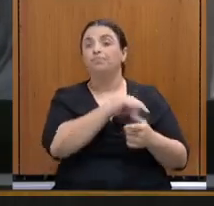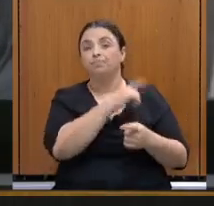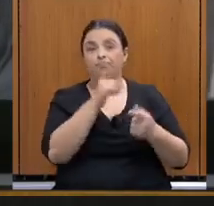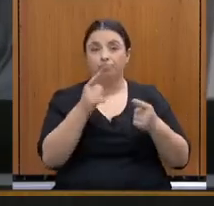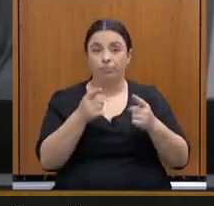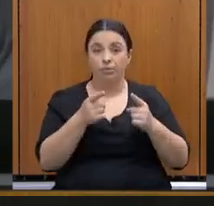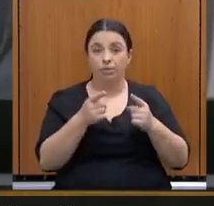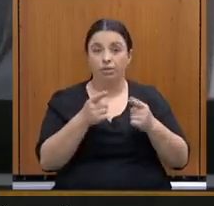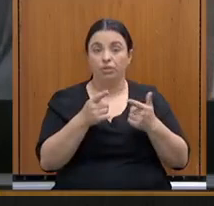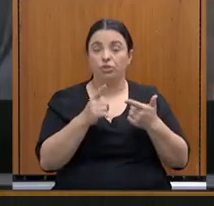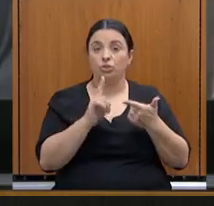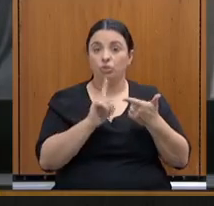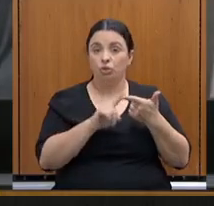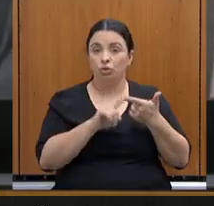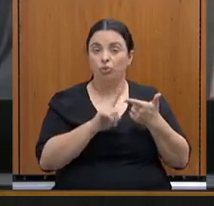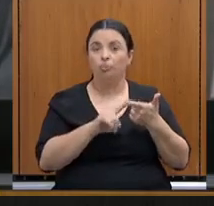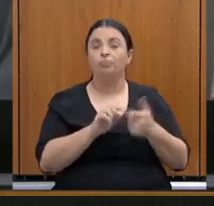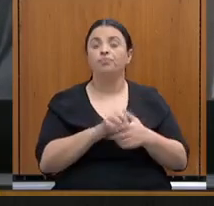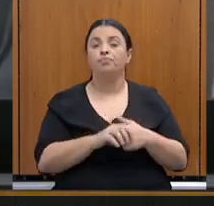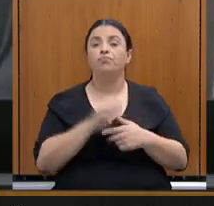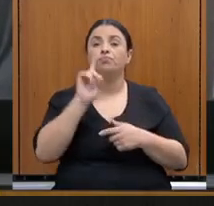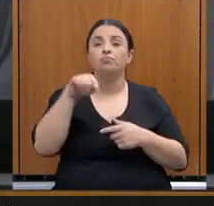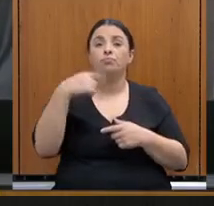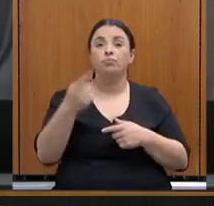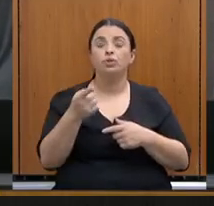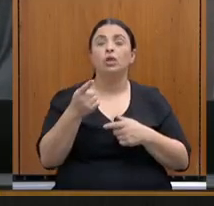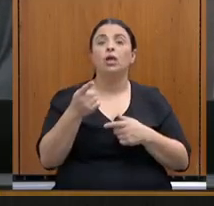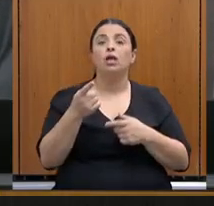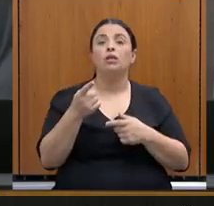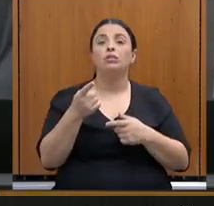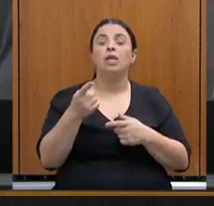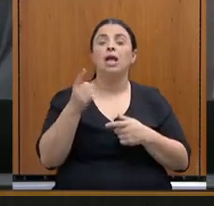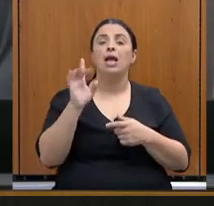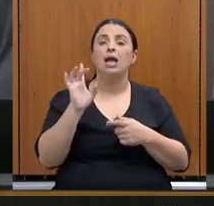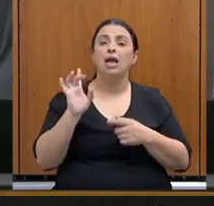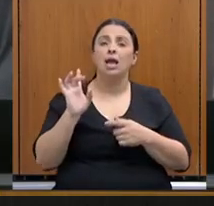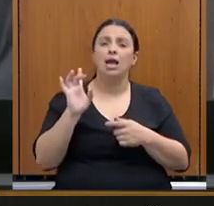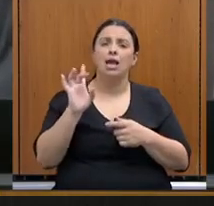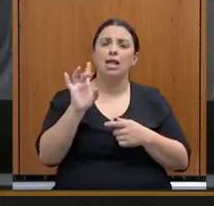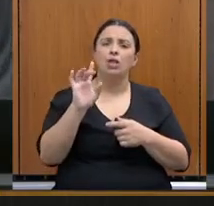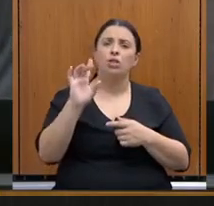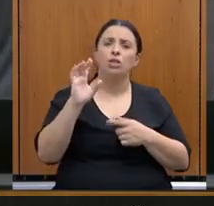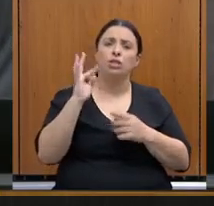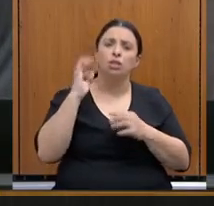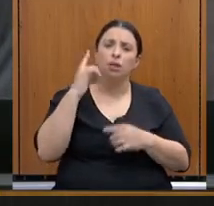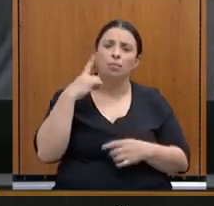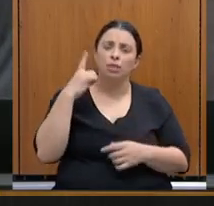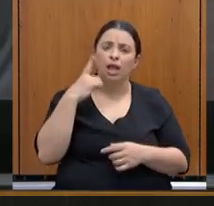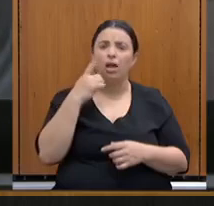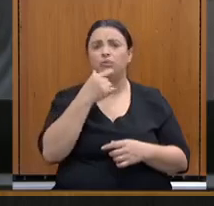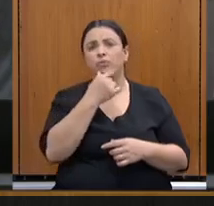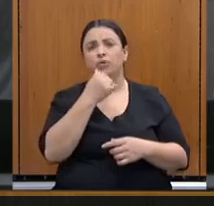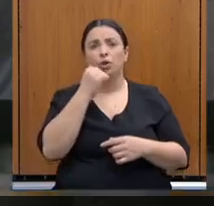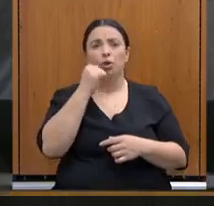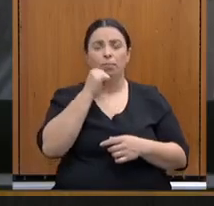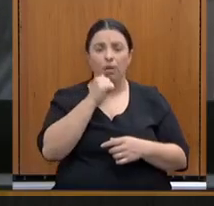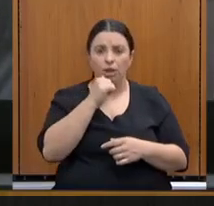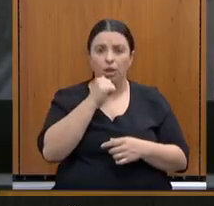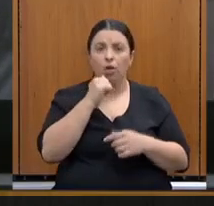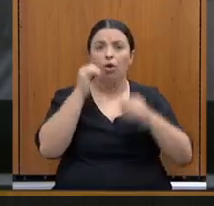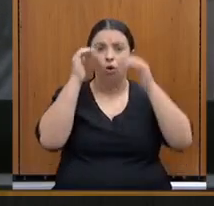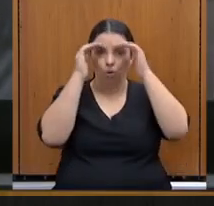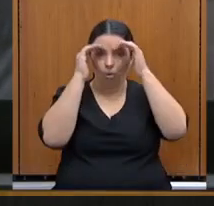na sequência, será concedida a palavra às deputadas e aos deputados nos termos da